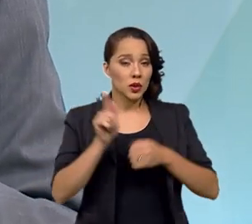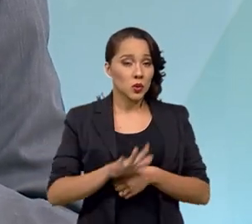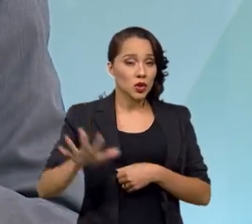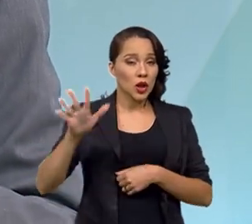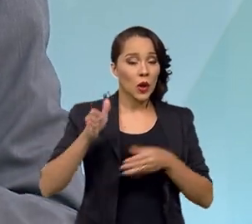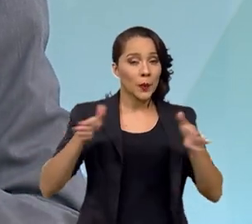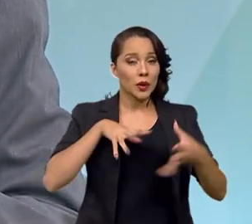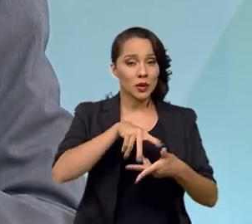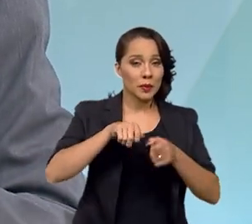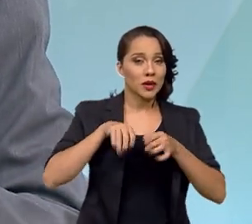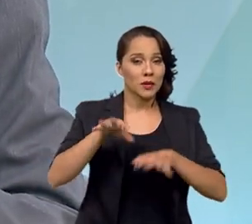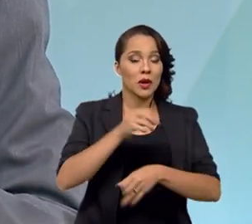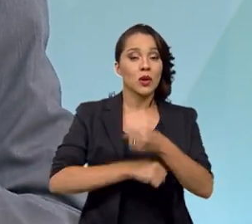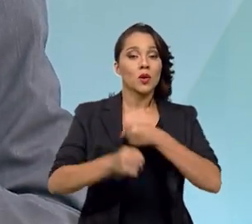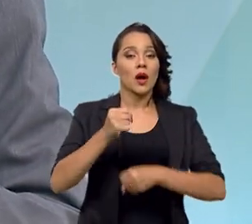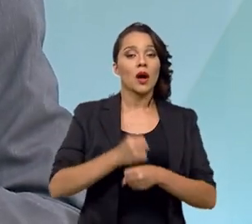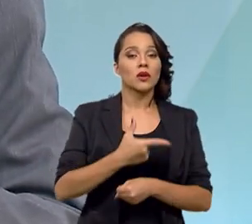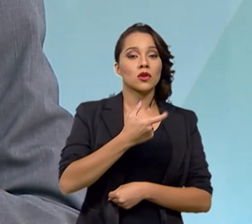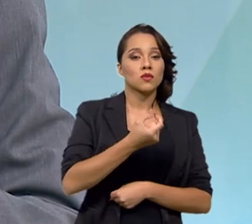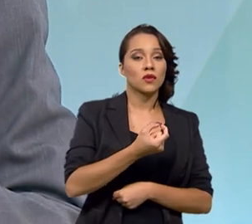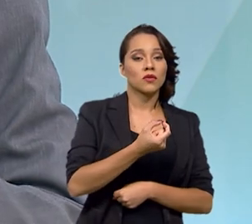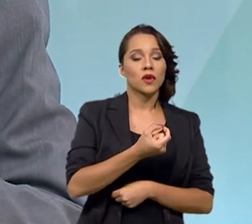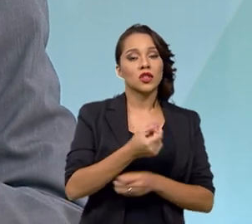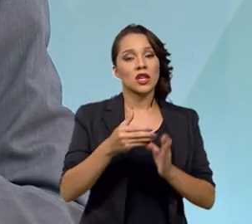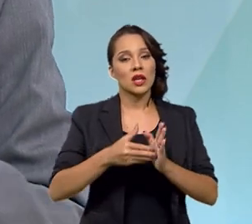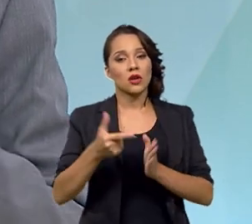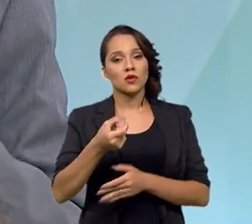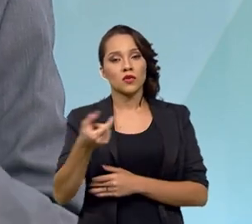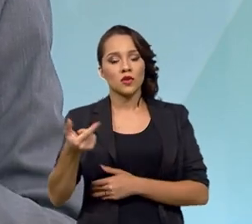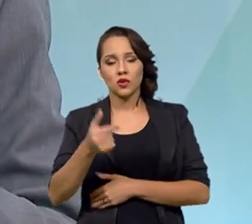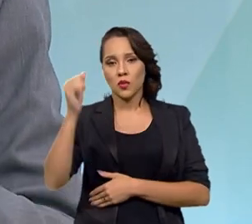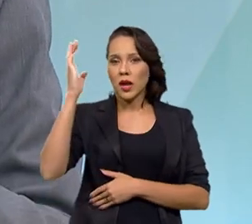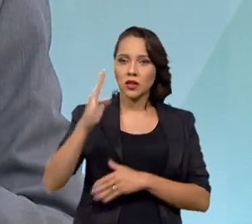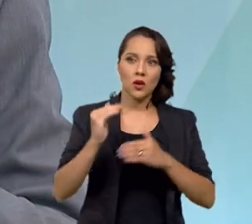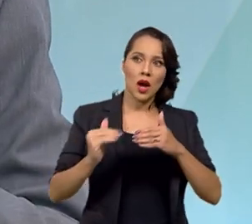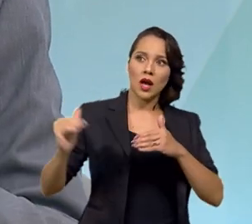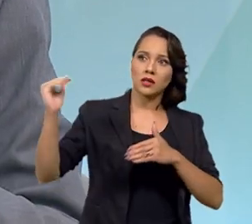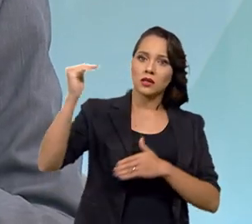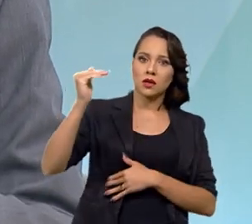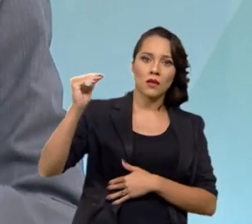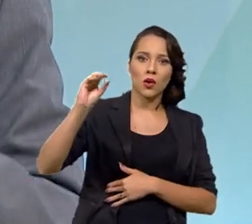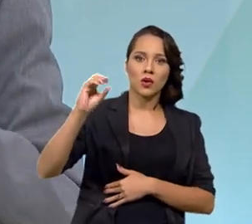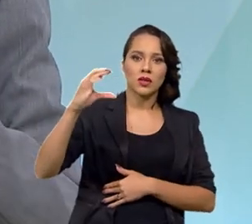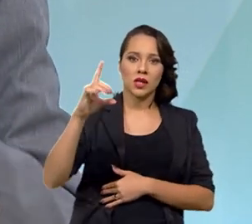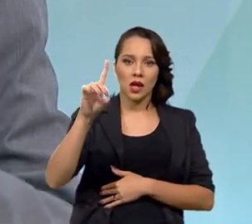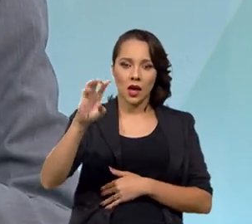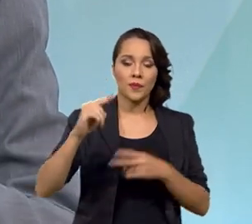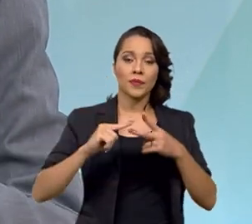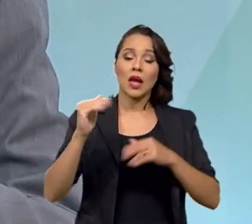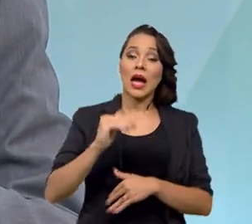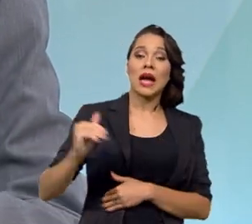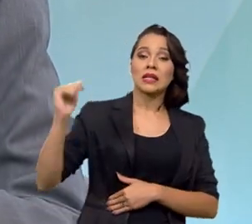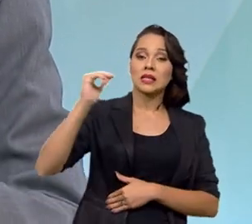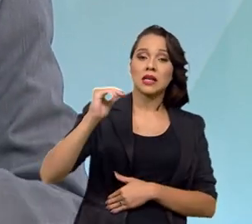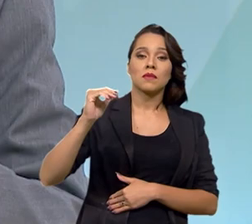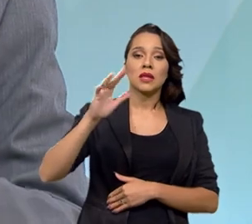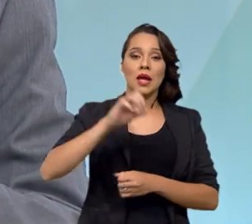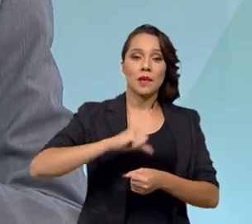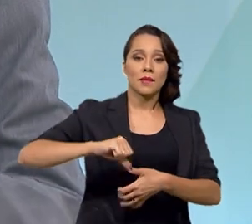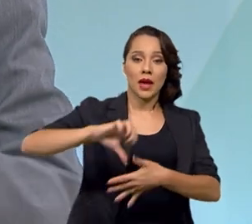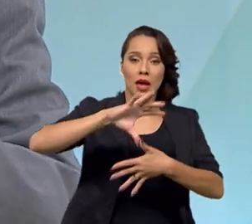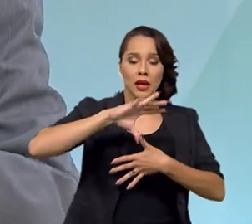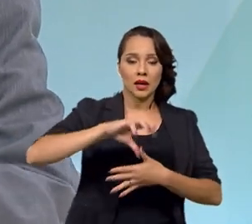agregado durante a pandemia 2020 21 e 22 O Brasil está acima da média da o seder Acima da Média da América